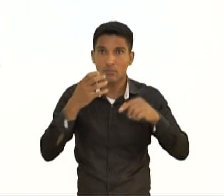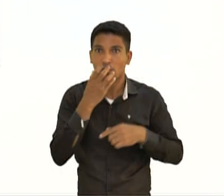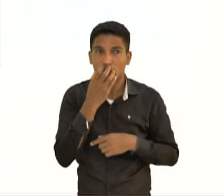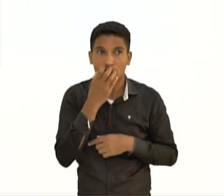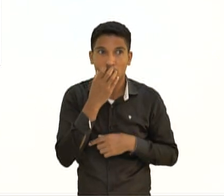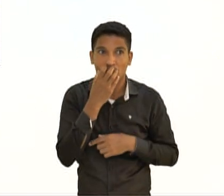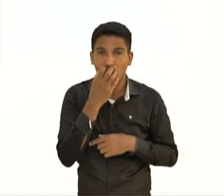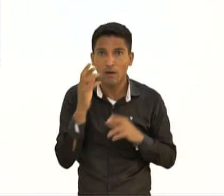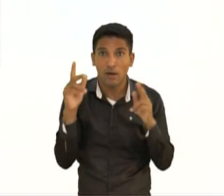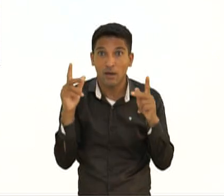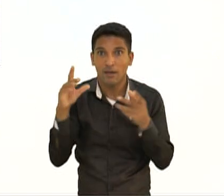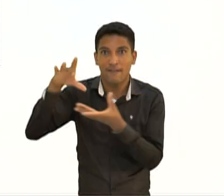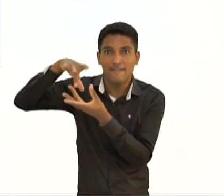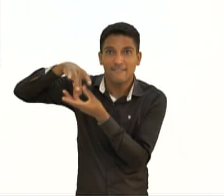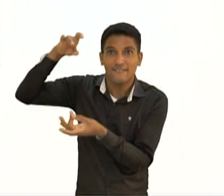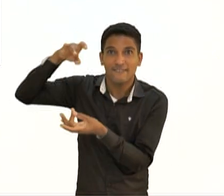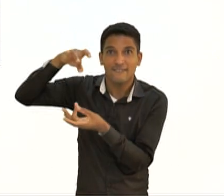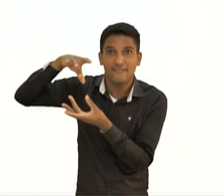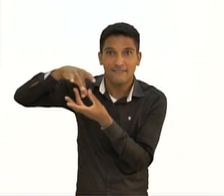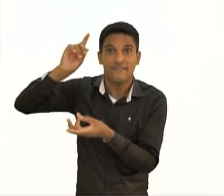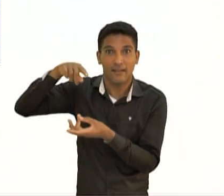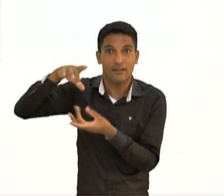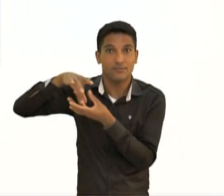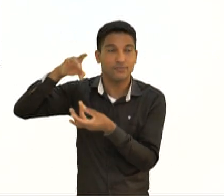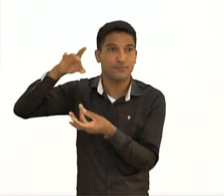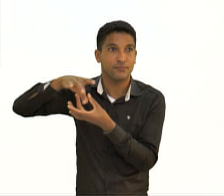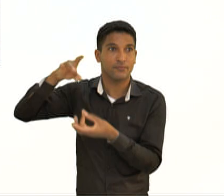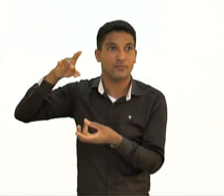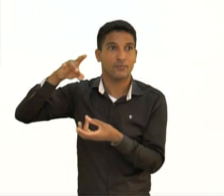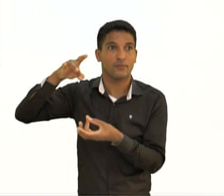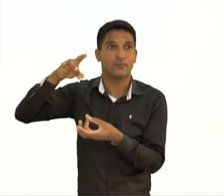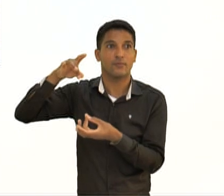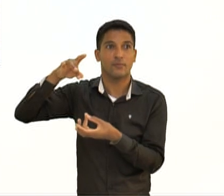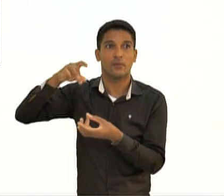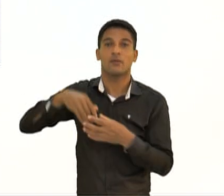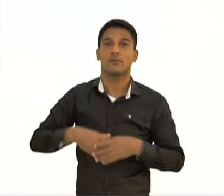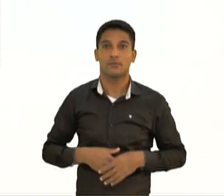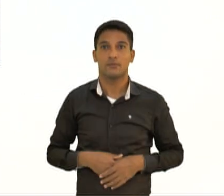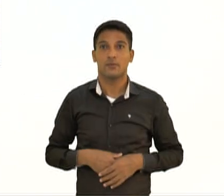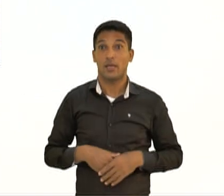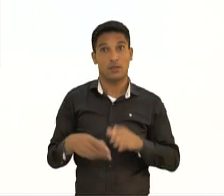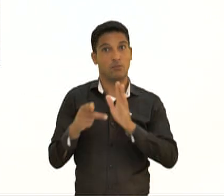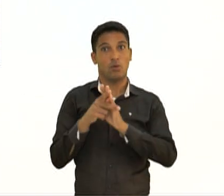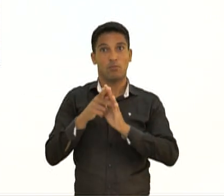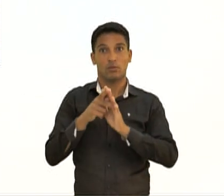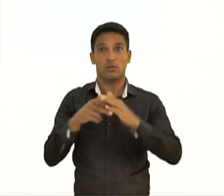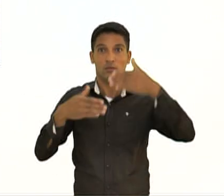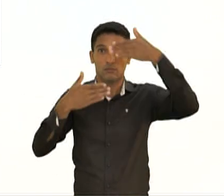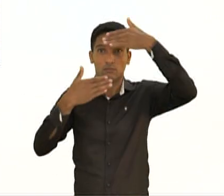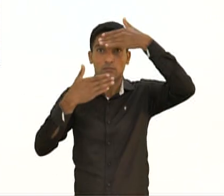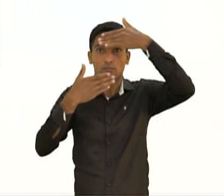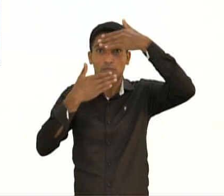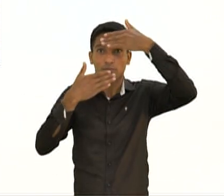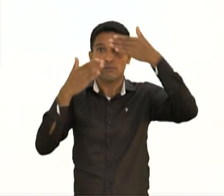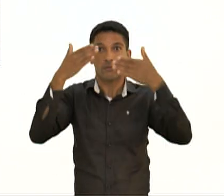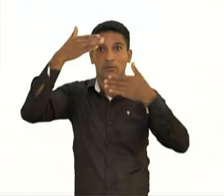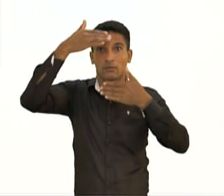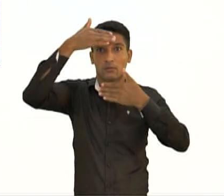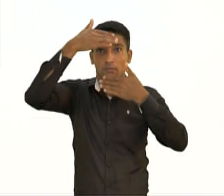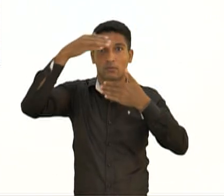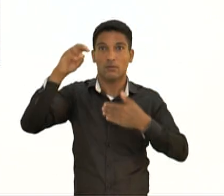essa modificação do que a gente visualiza como arte. É a partir das vanguardas europeias que a gente tem essa